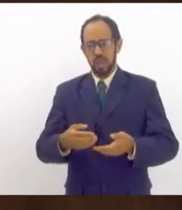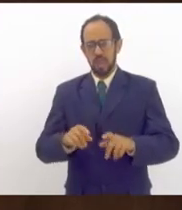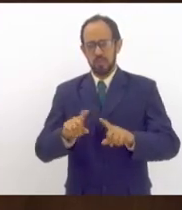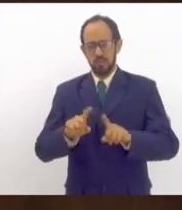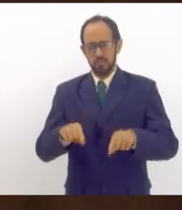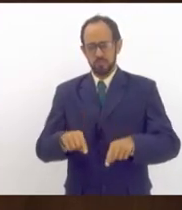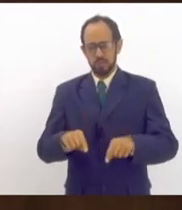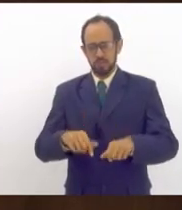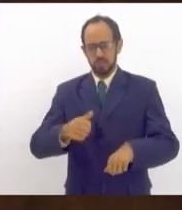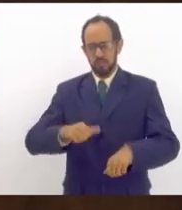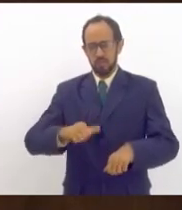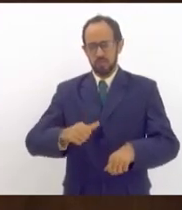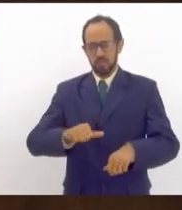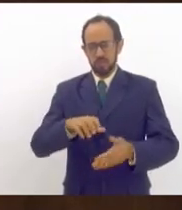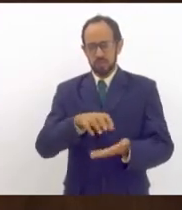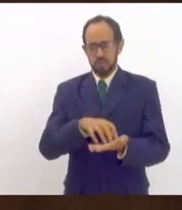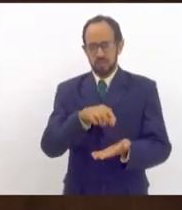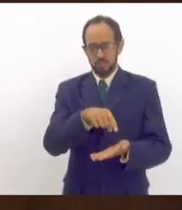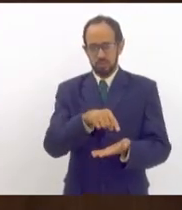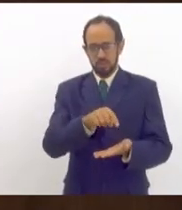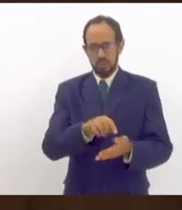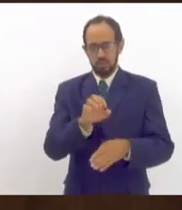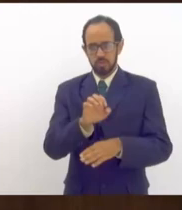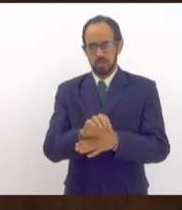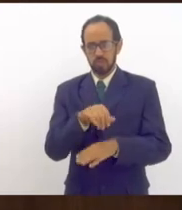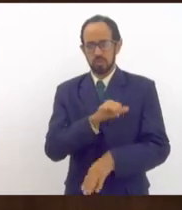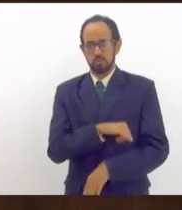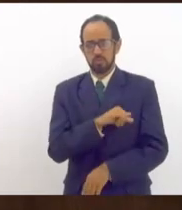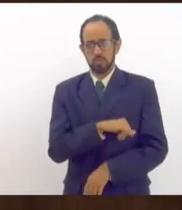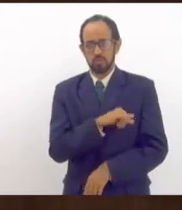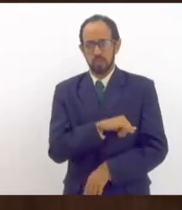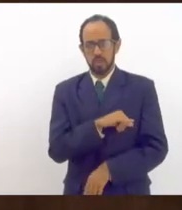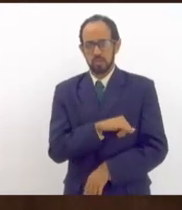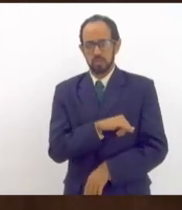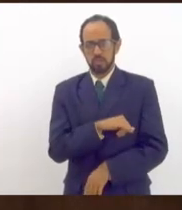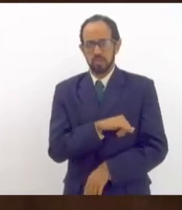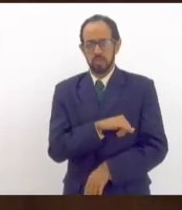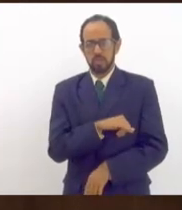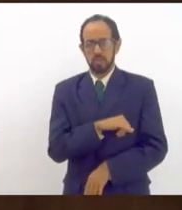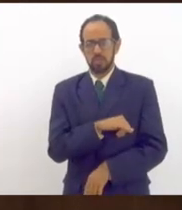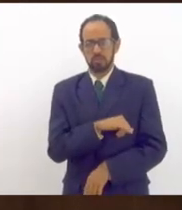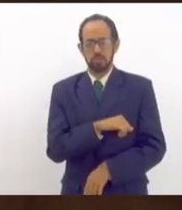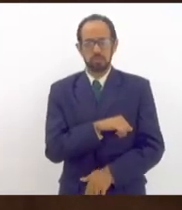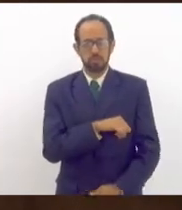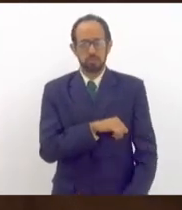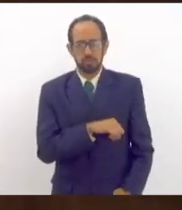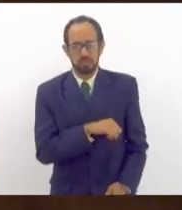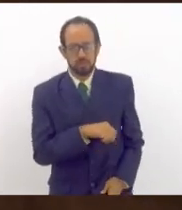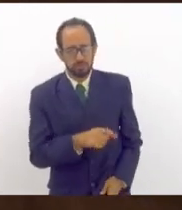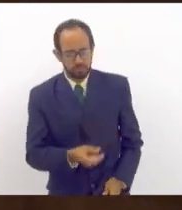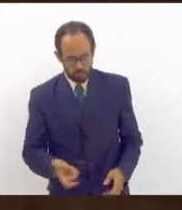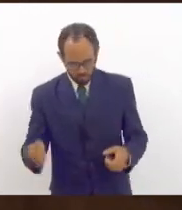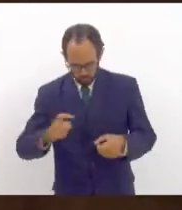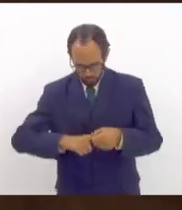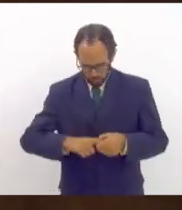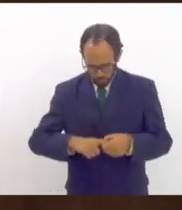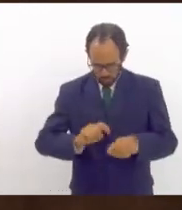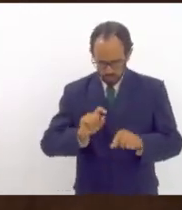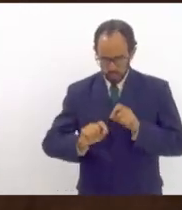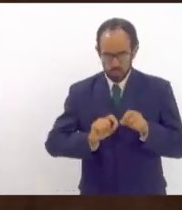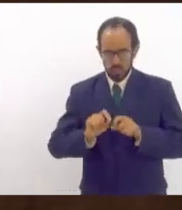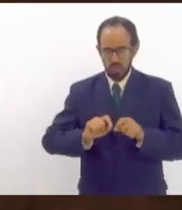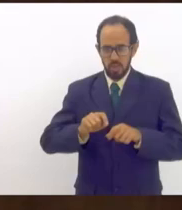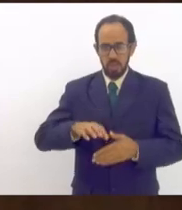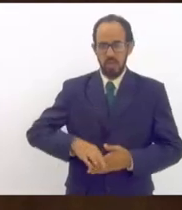esse setor para que o Rio de Janeiro o estado do Rio de Janeiro volte a ter o